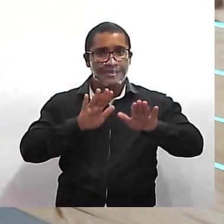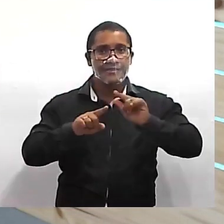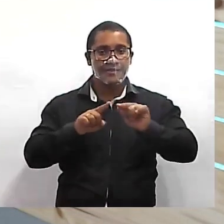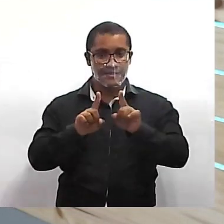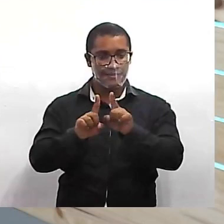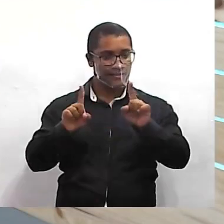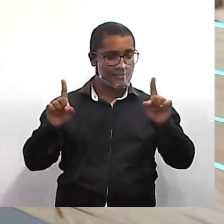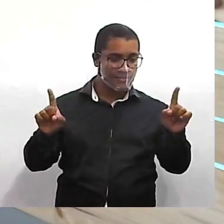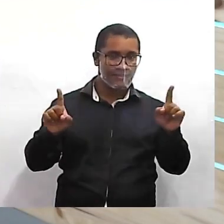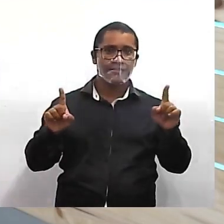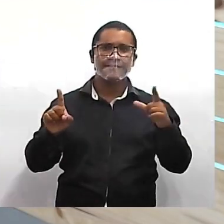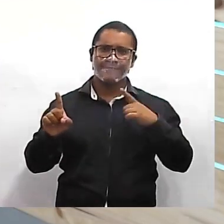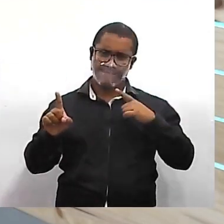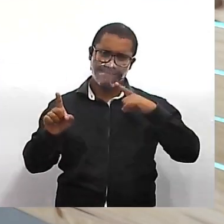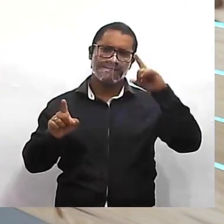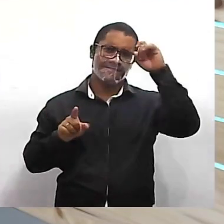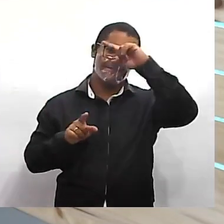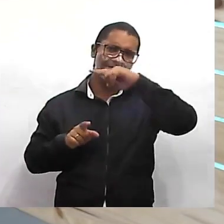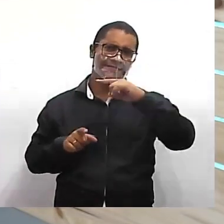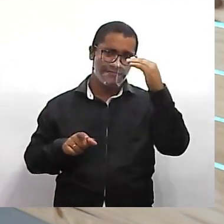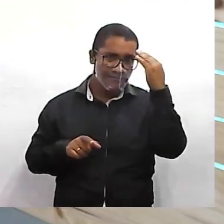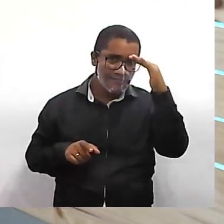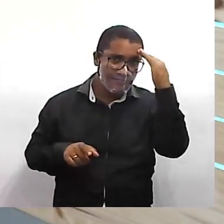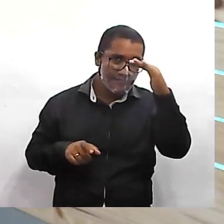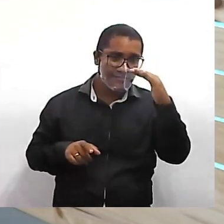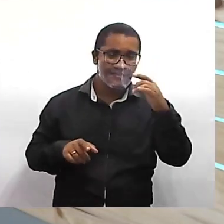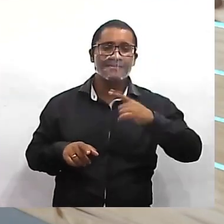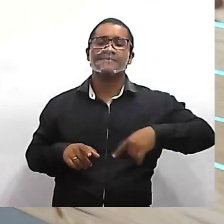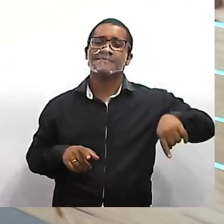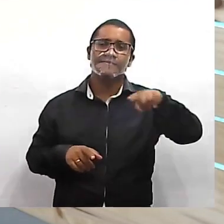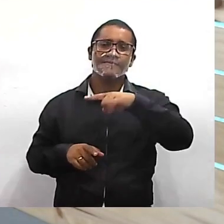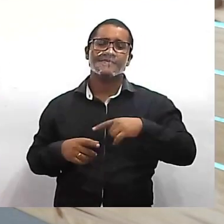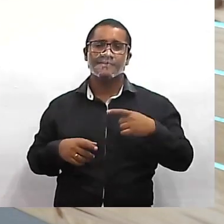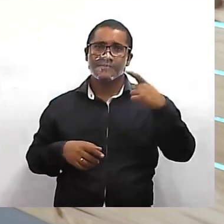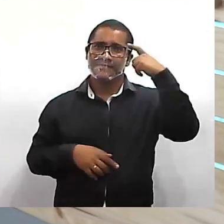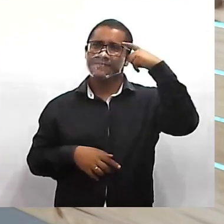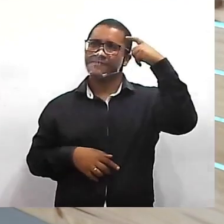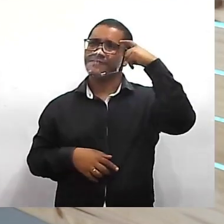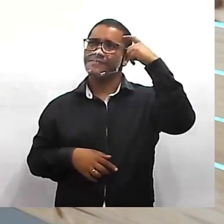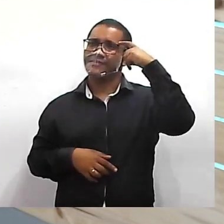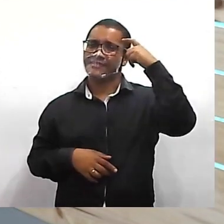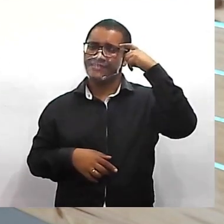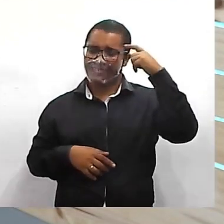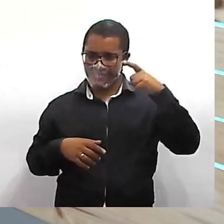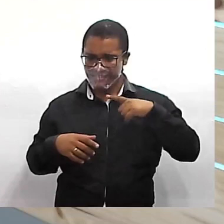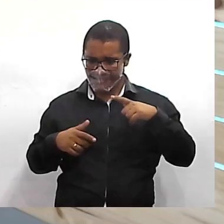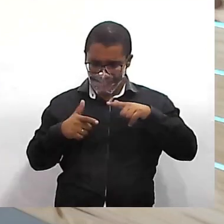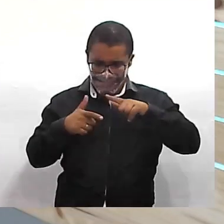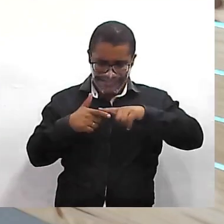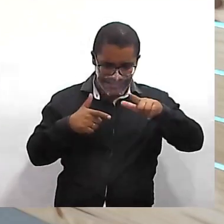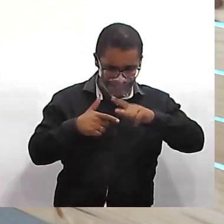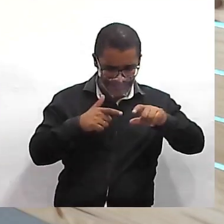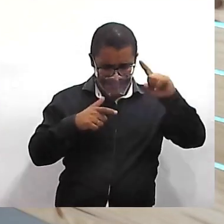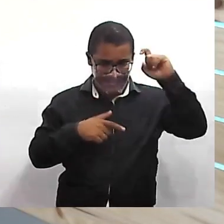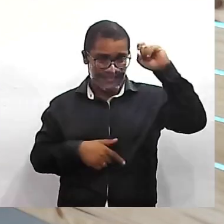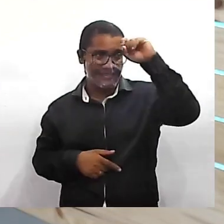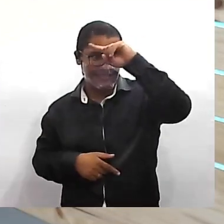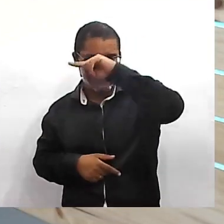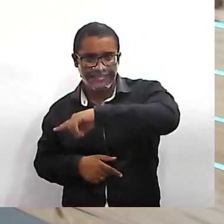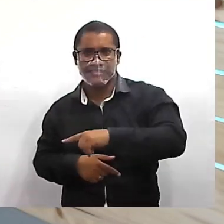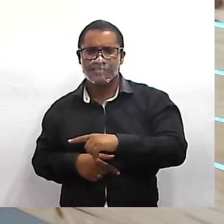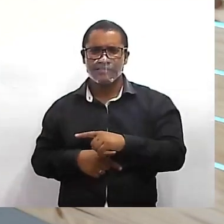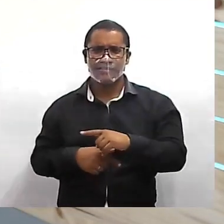distância. É uma complexidade, entende? Então, não necessariamente pense essa complexidade de problemas como algo que